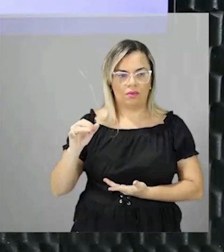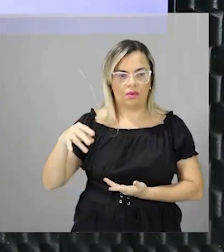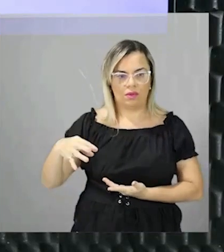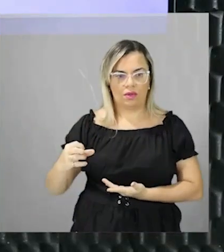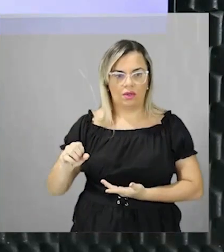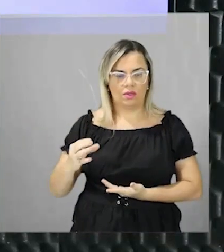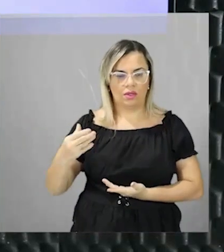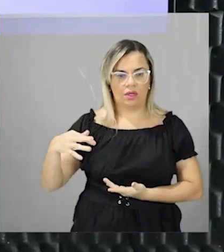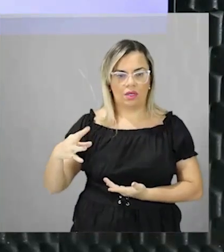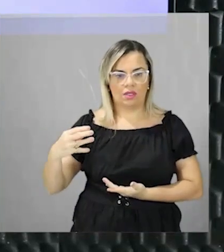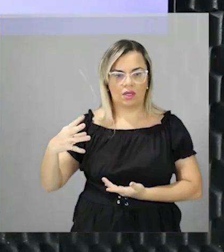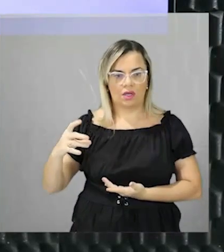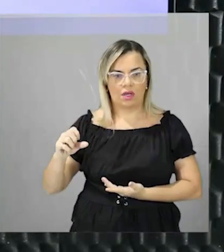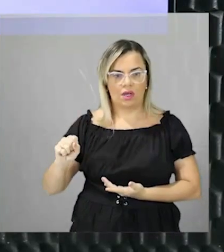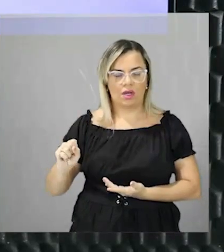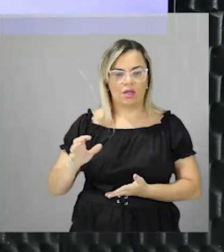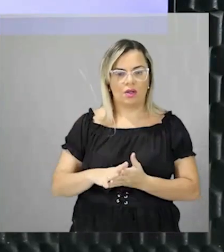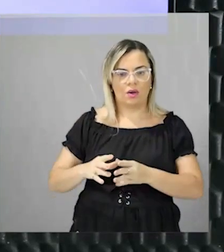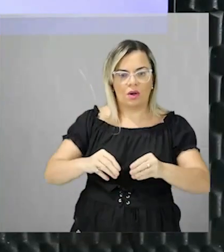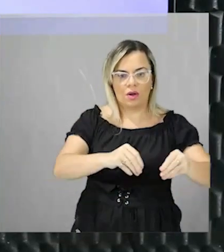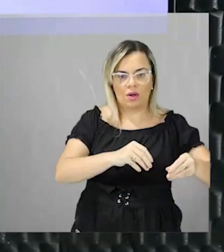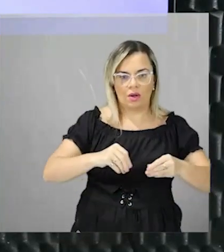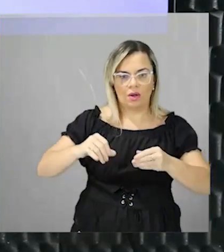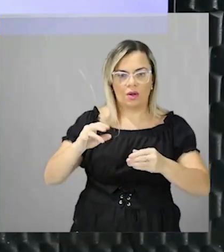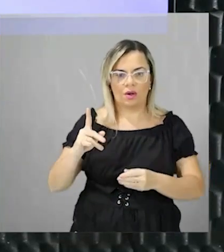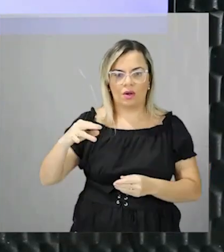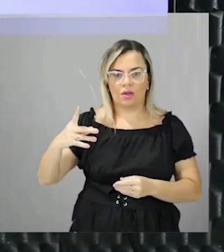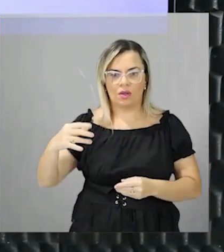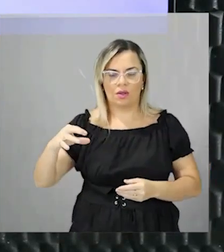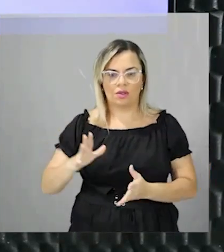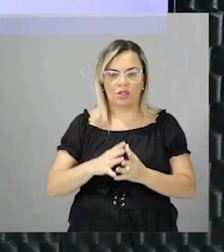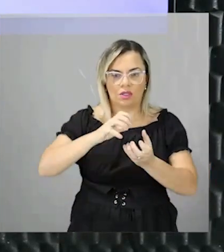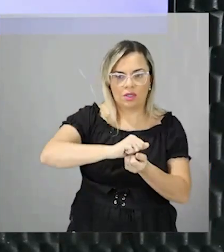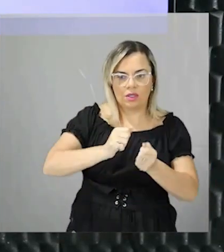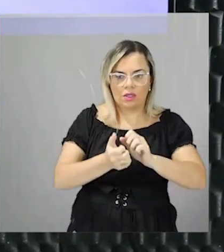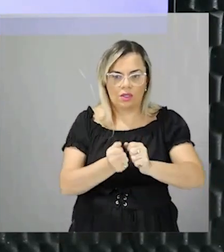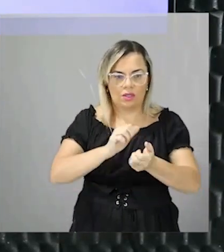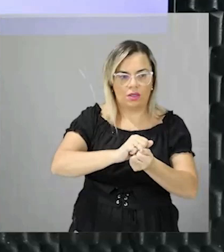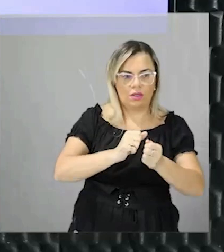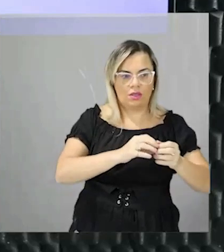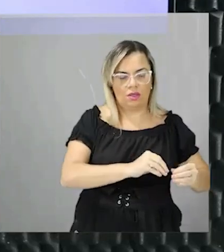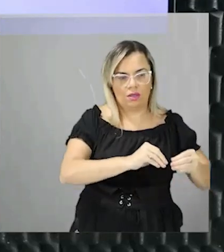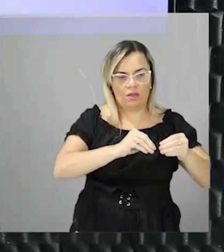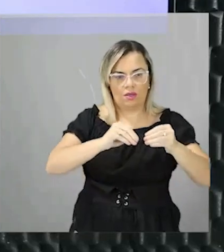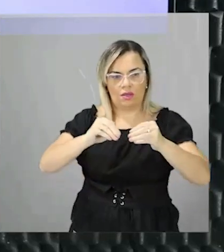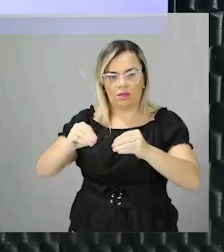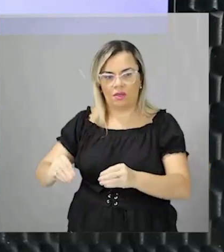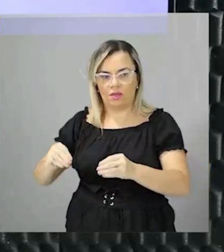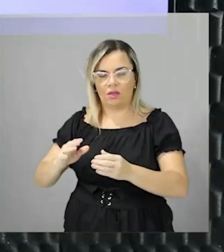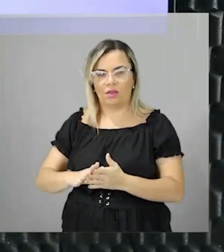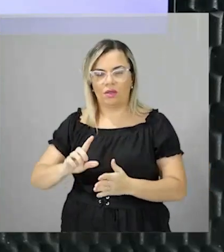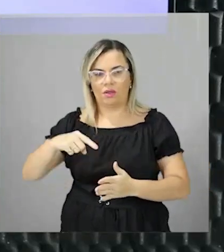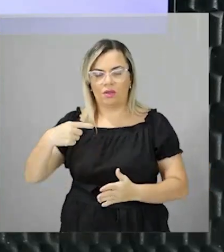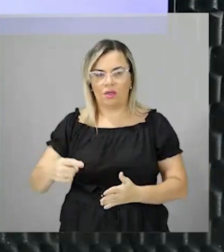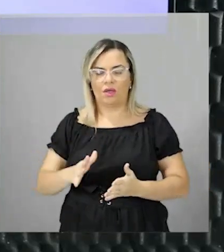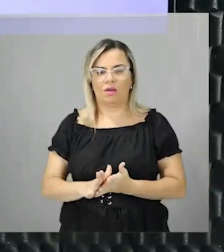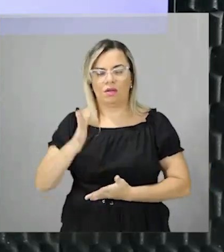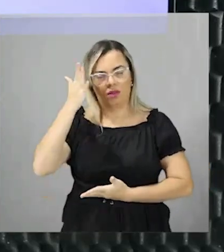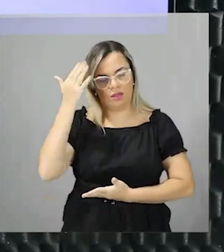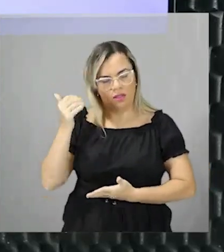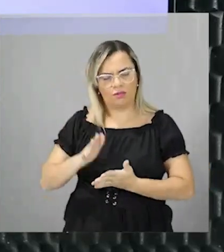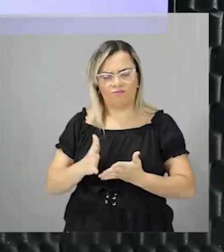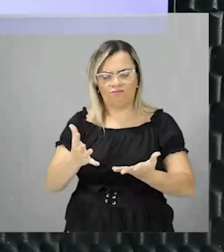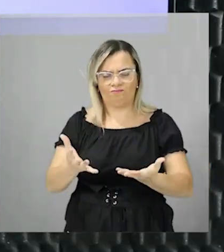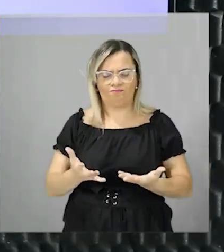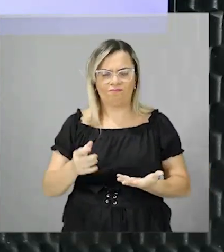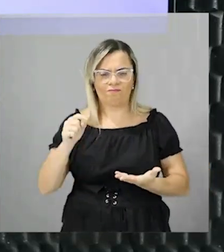como seixos, cascalho, areias, siltes e argilas, são carregados e depois depositados. Ou seja, tu já sabe,